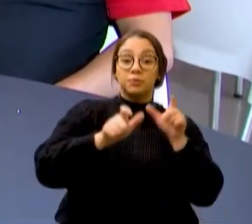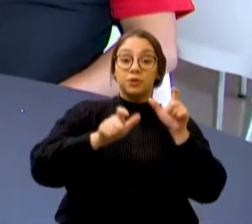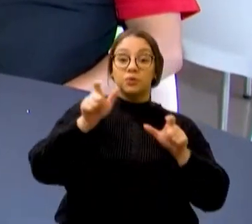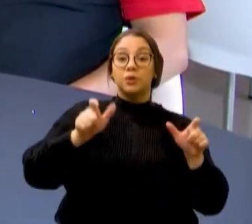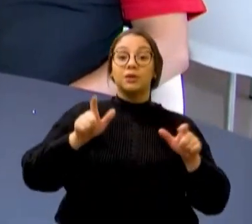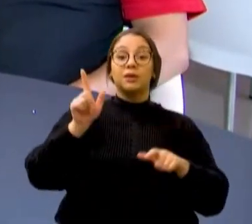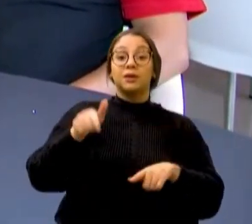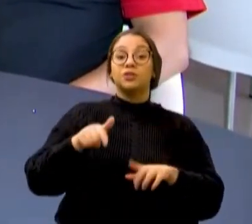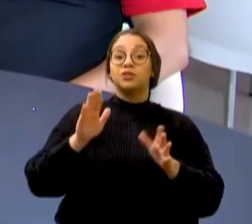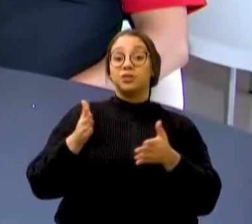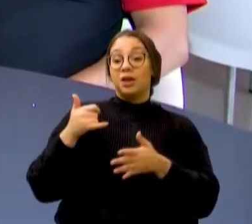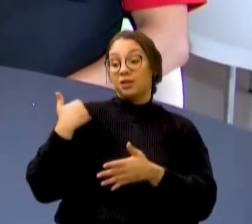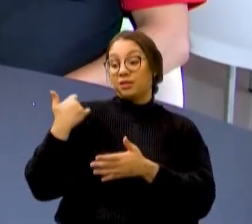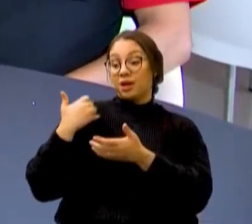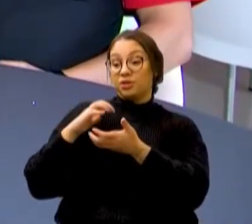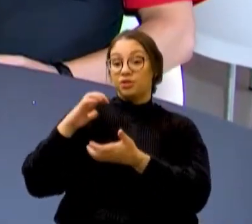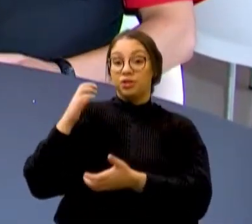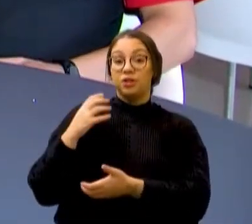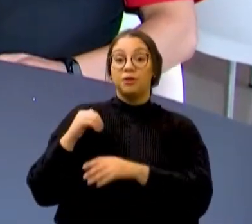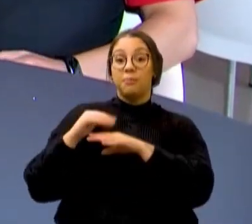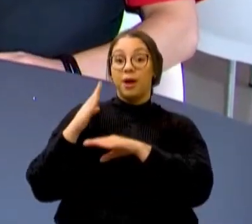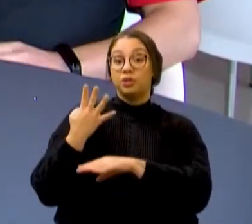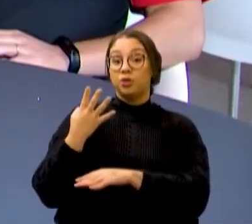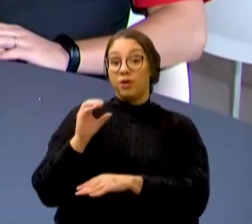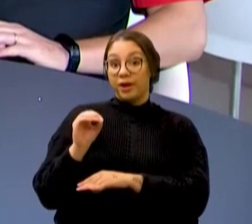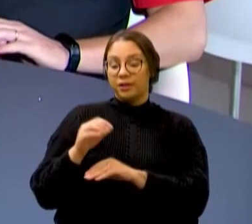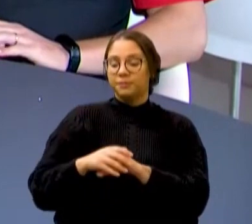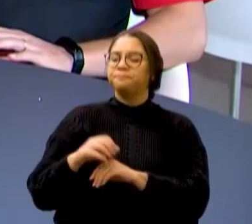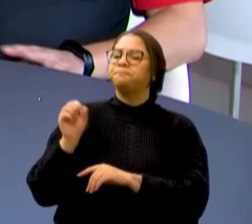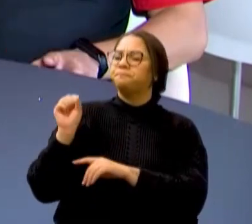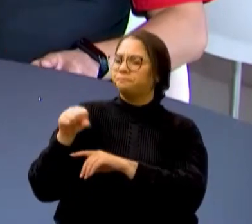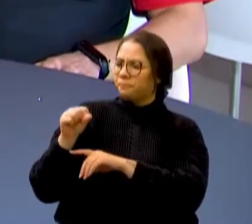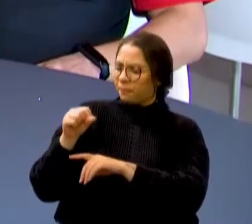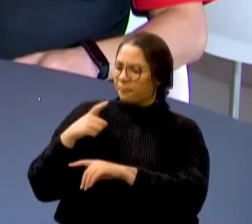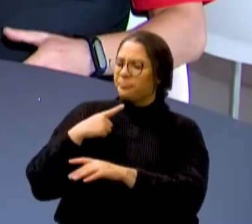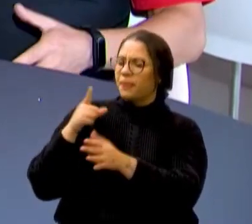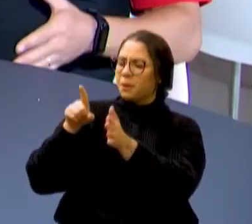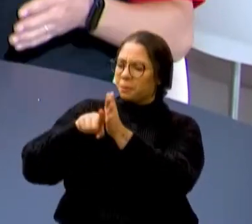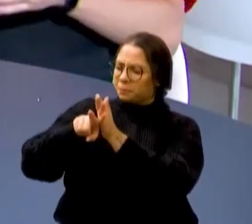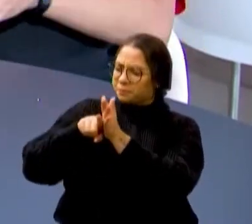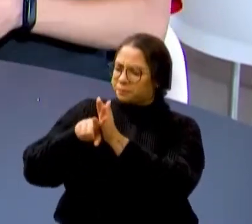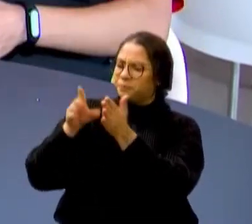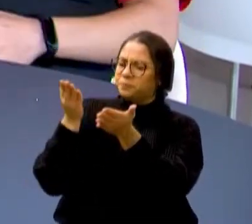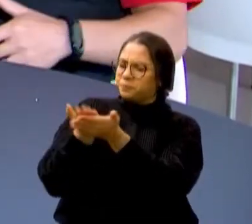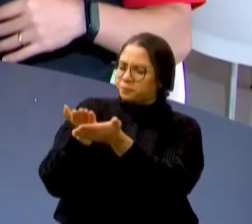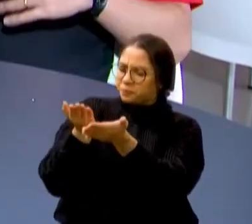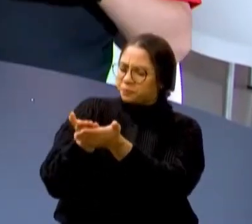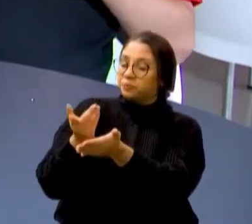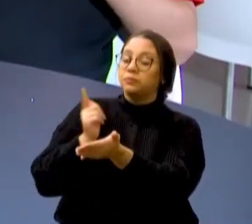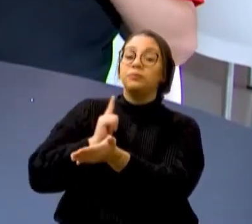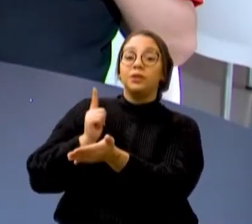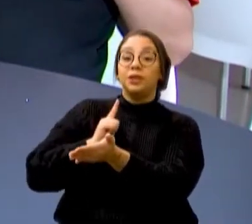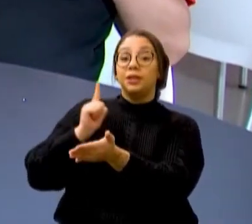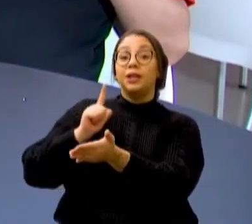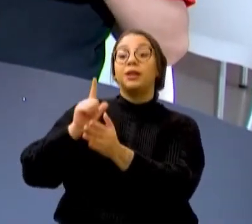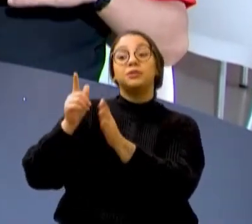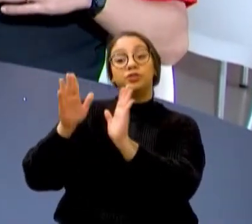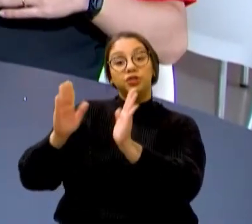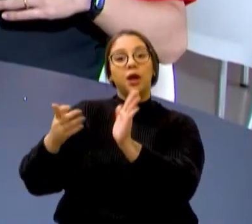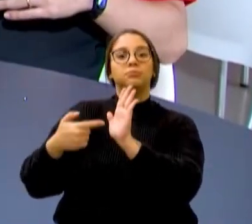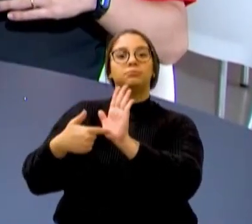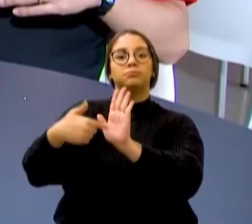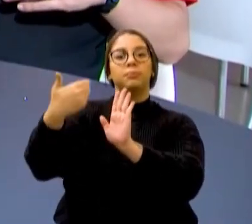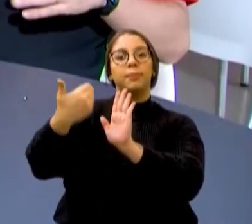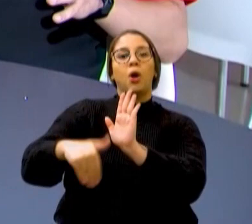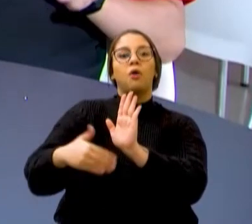as pessoas que passaram dos 40? Sim. Todos os estudos hoje comprovam que a